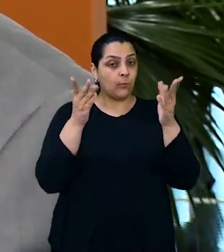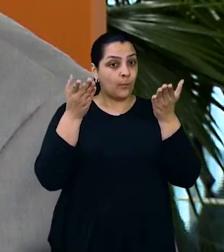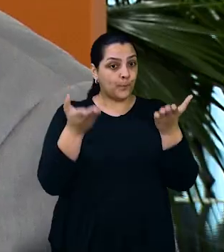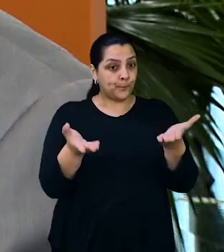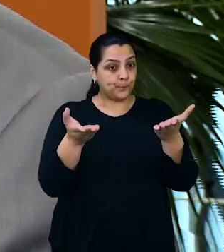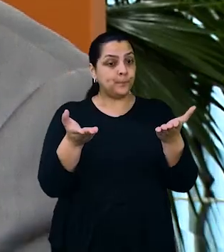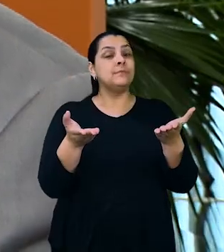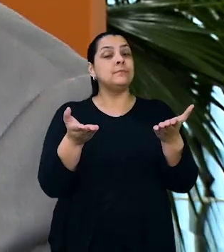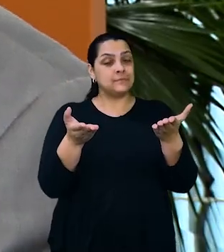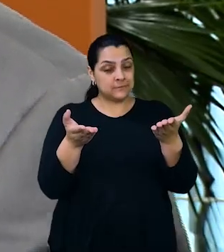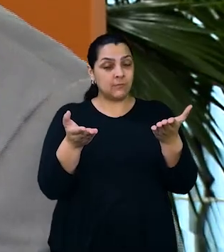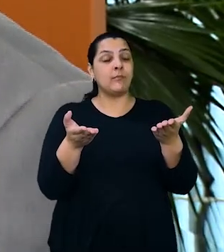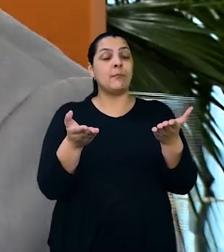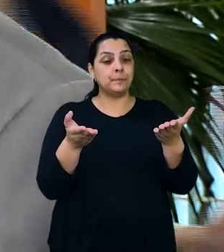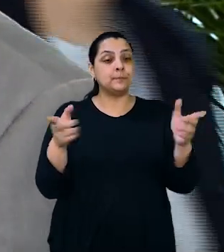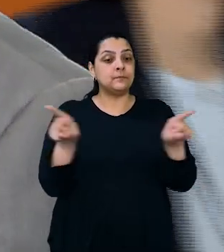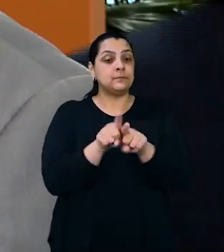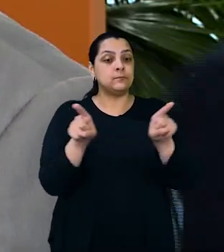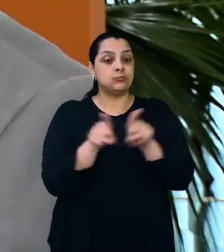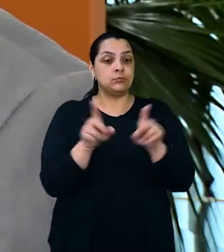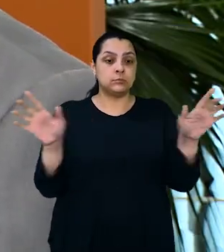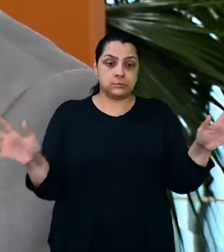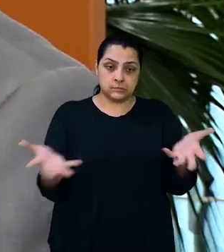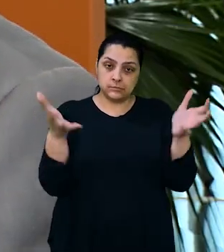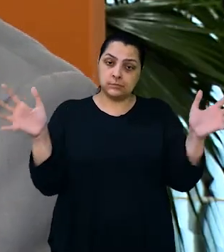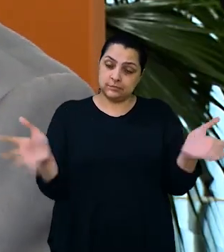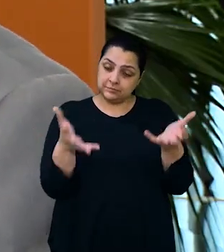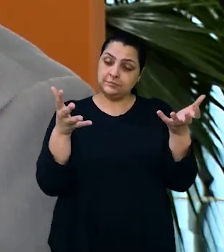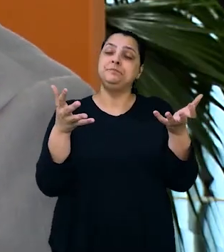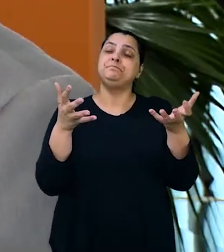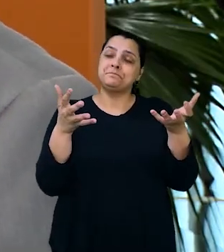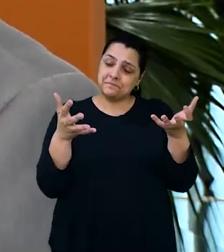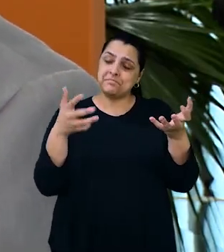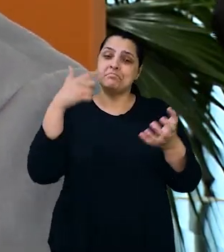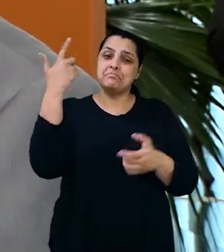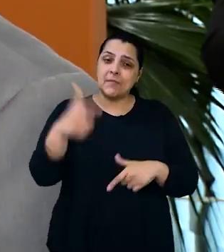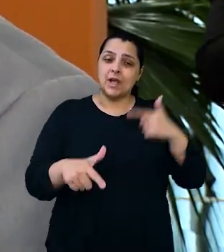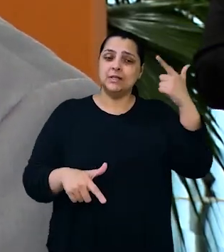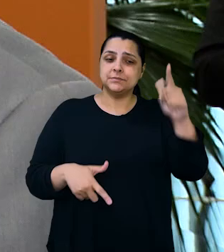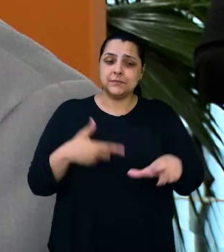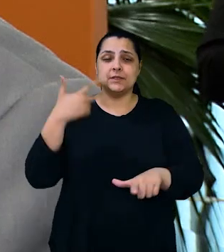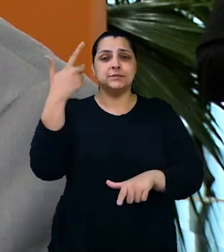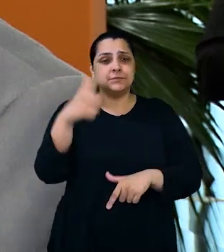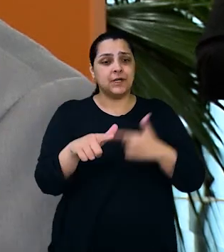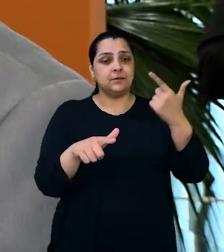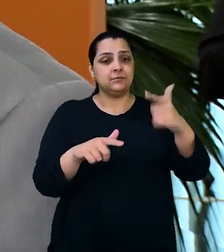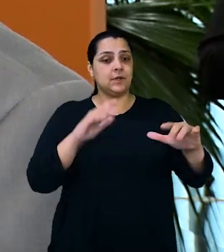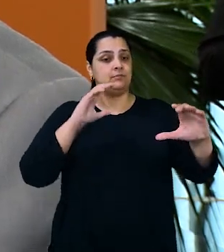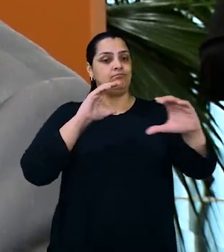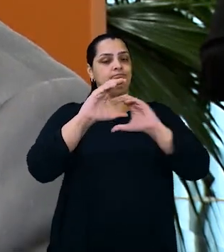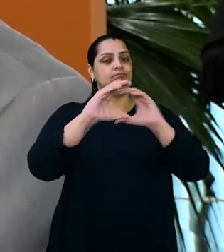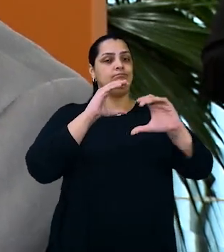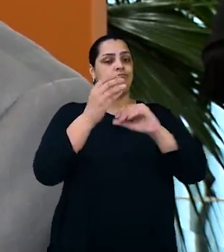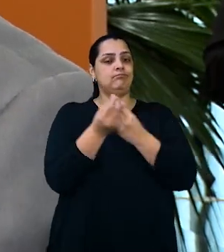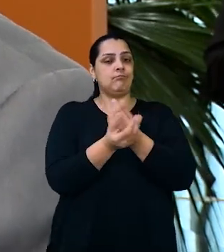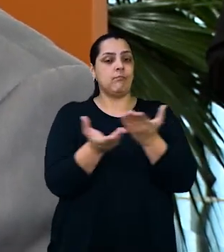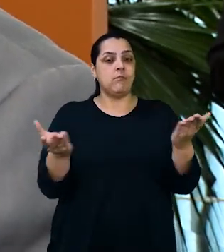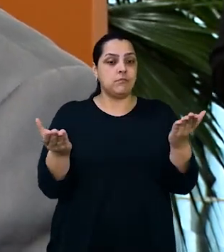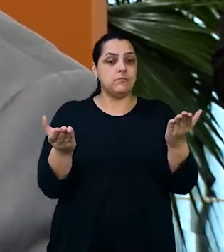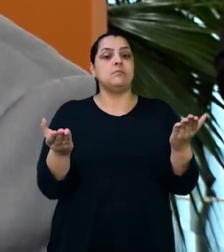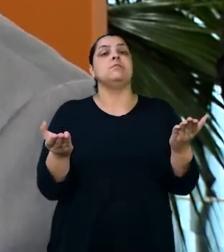de ação e estimular cada vez mais essa comunicação